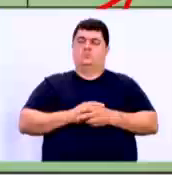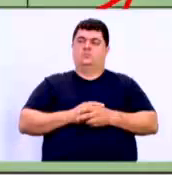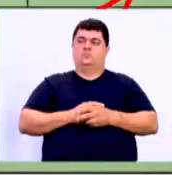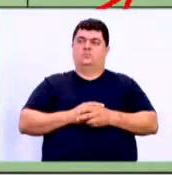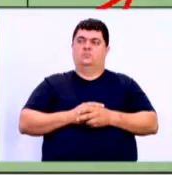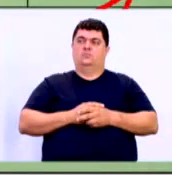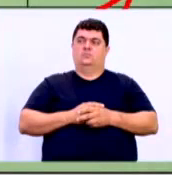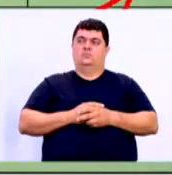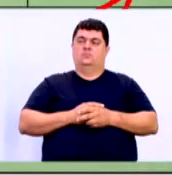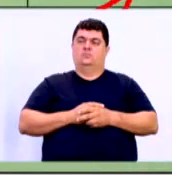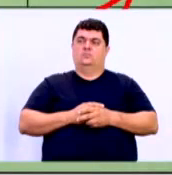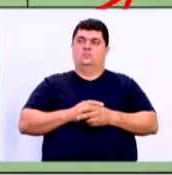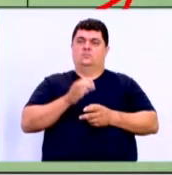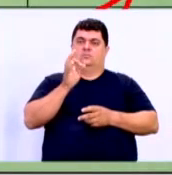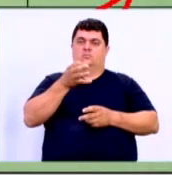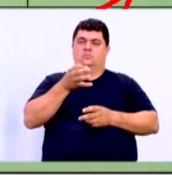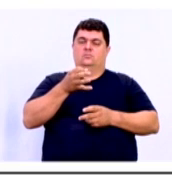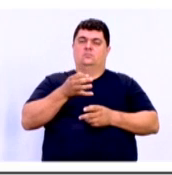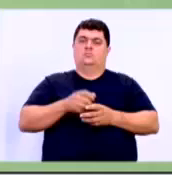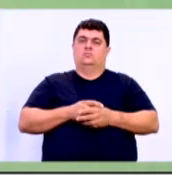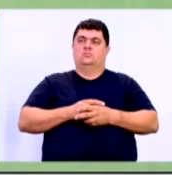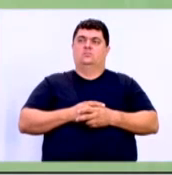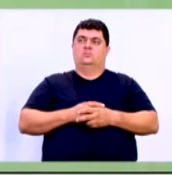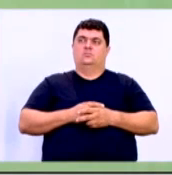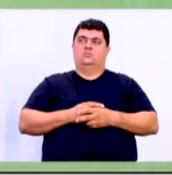50 mil. Certo?